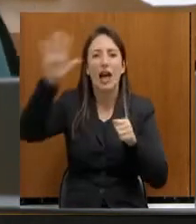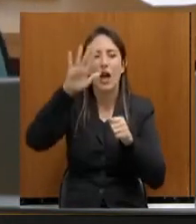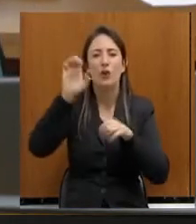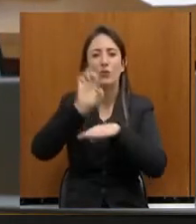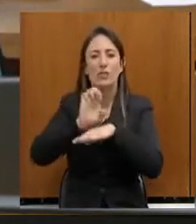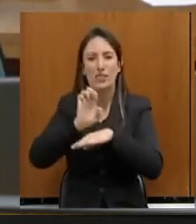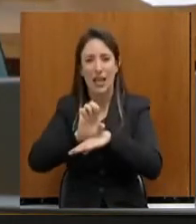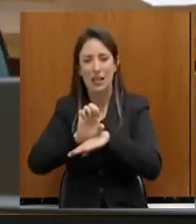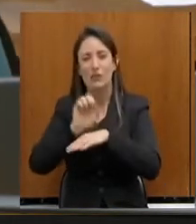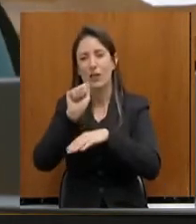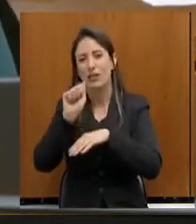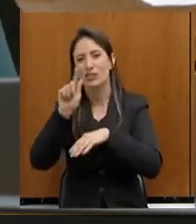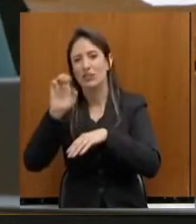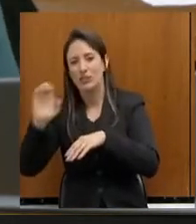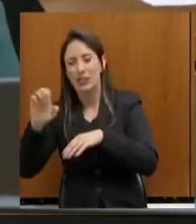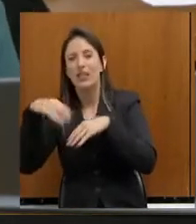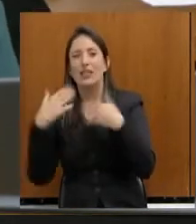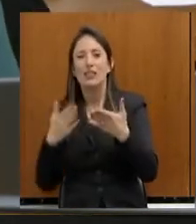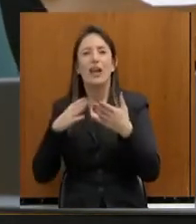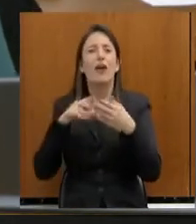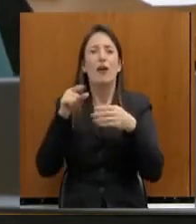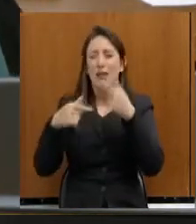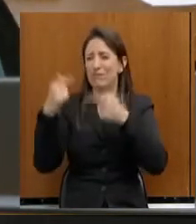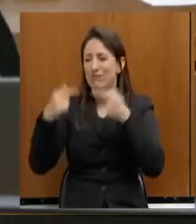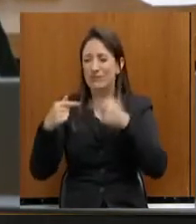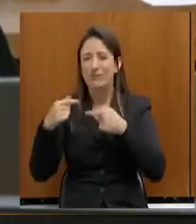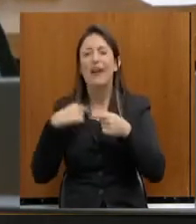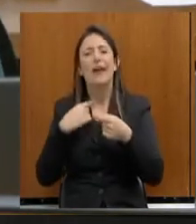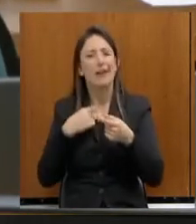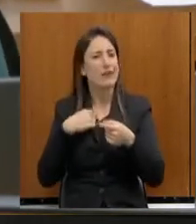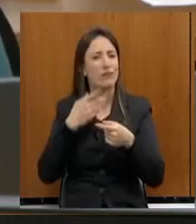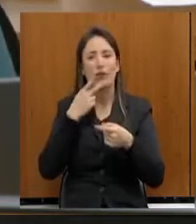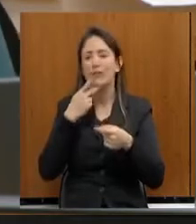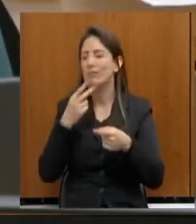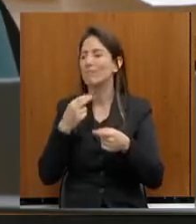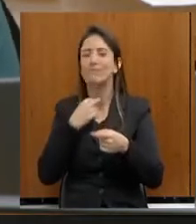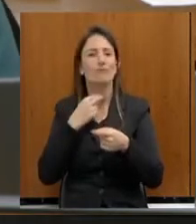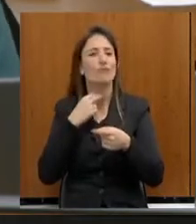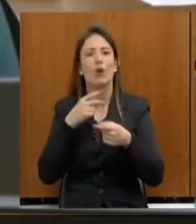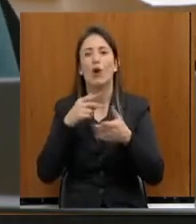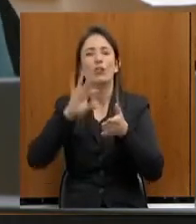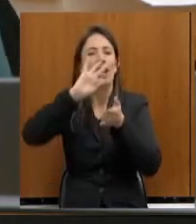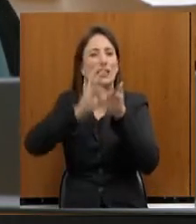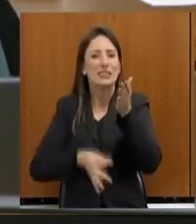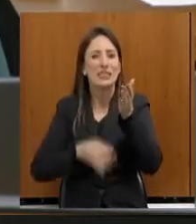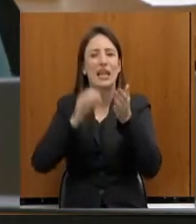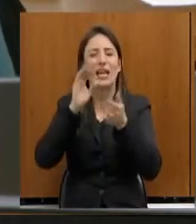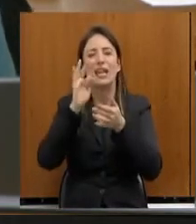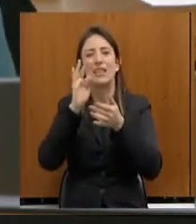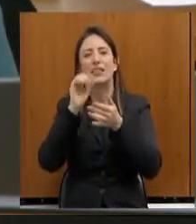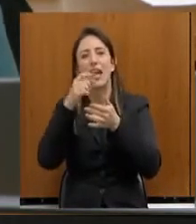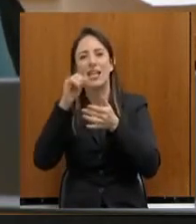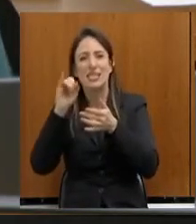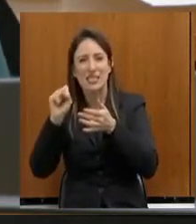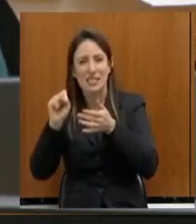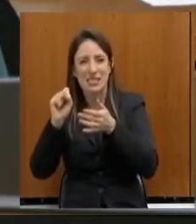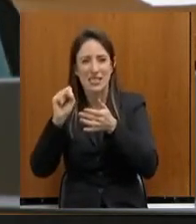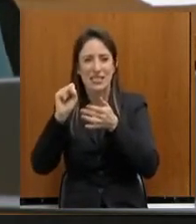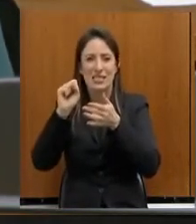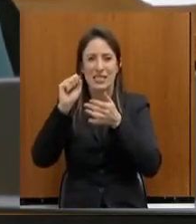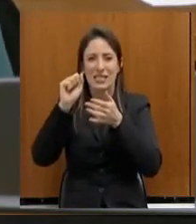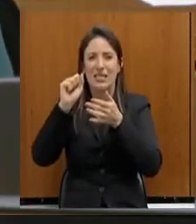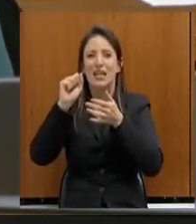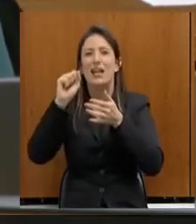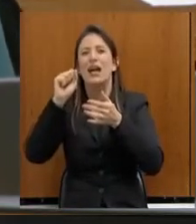judiciais que recentemente nos impediram de assinar táxi ambientais no estado de Minas Gerais por exemplo então é o